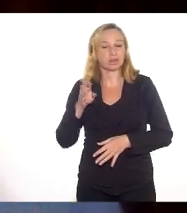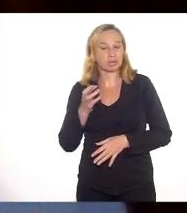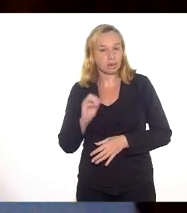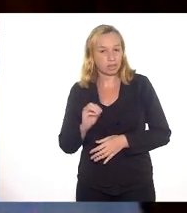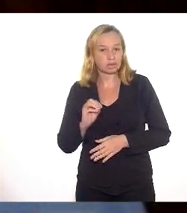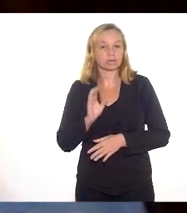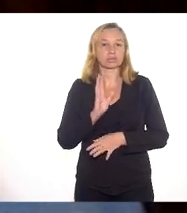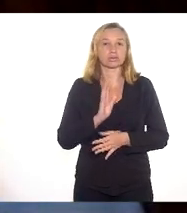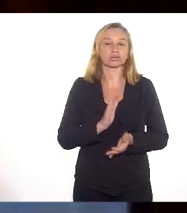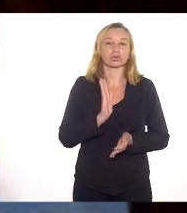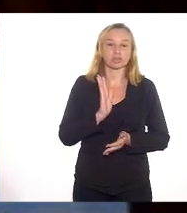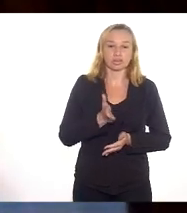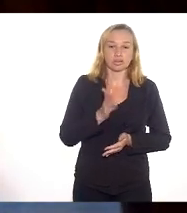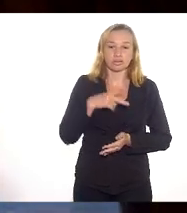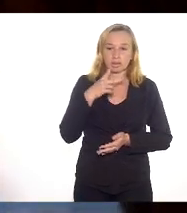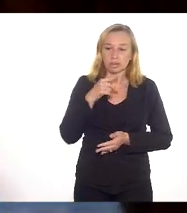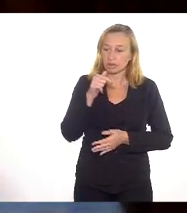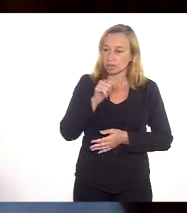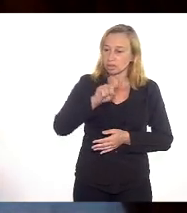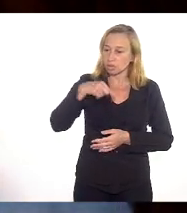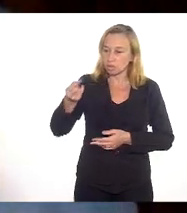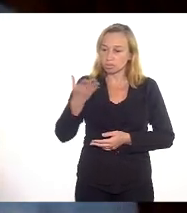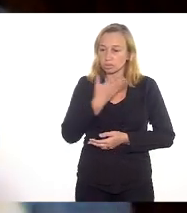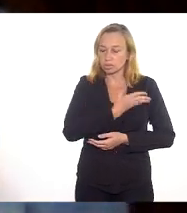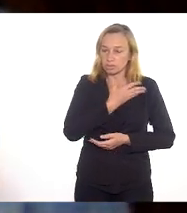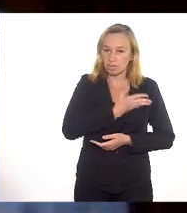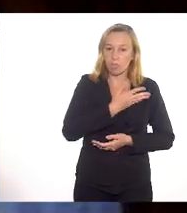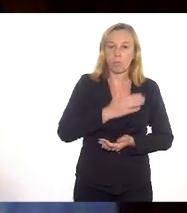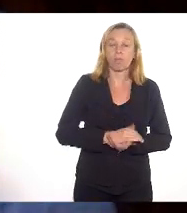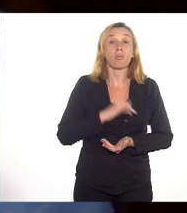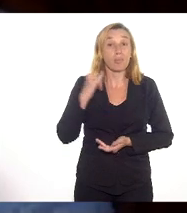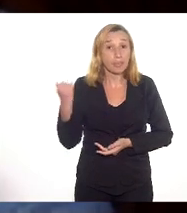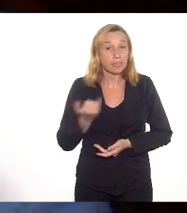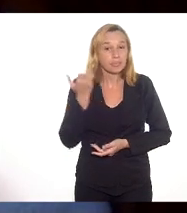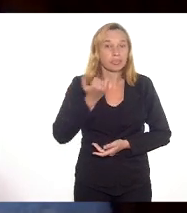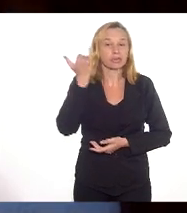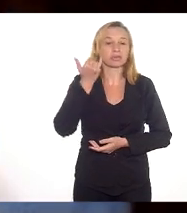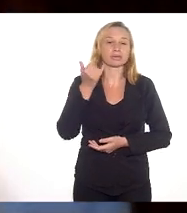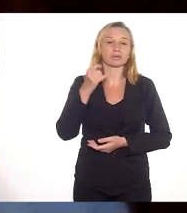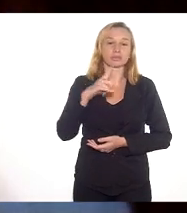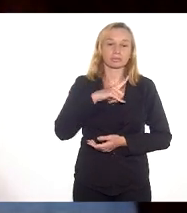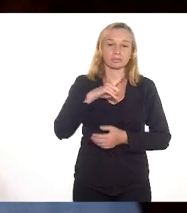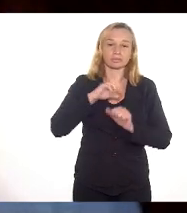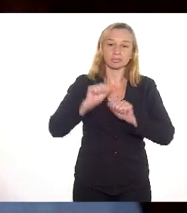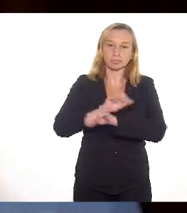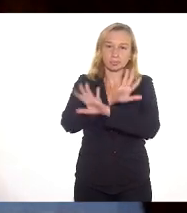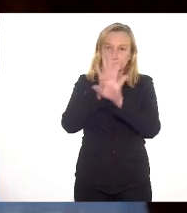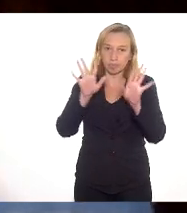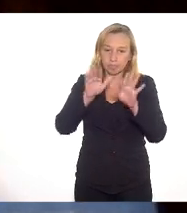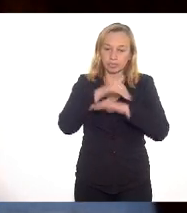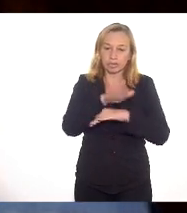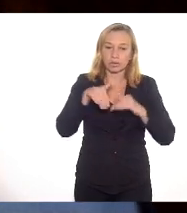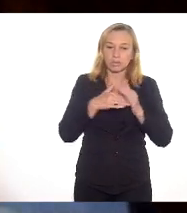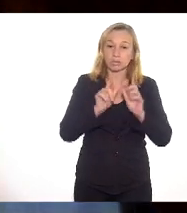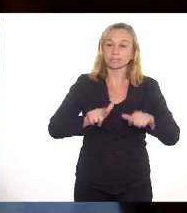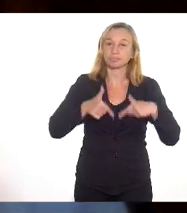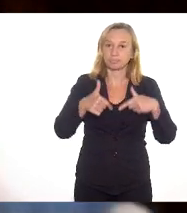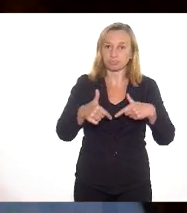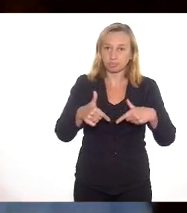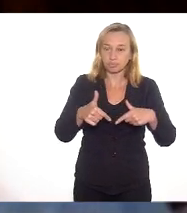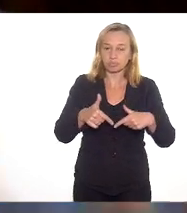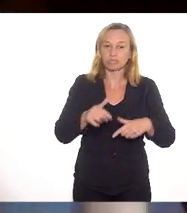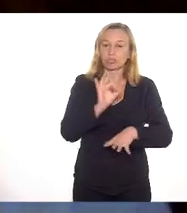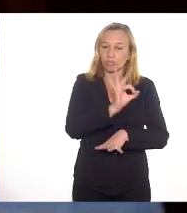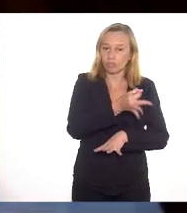como já disse aqui outro, já disseram aqui outros colegas, da importância de que tenhamos transparência em todas as ações, e, de